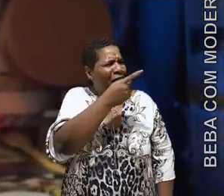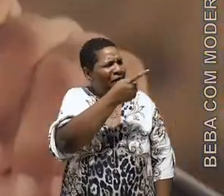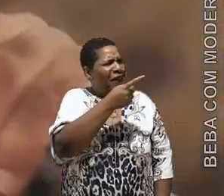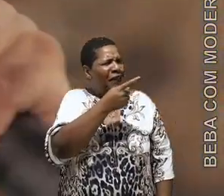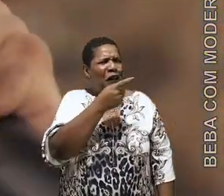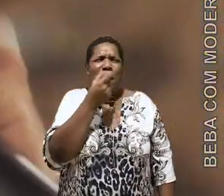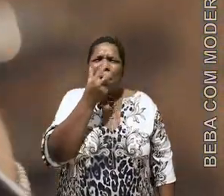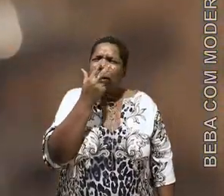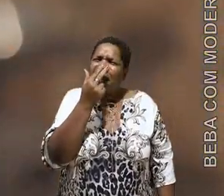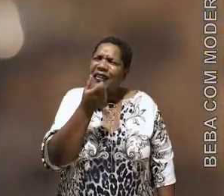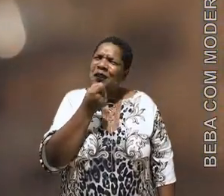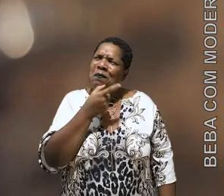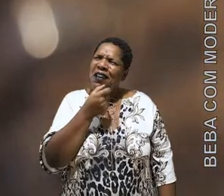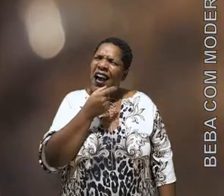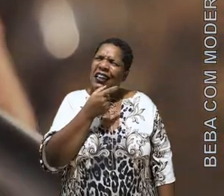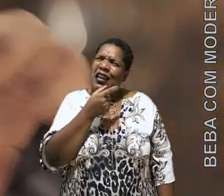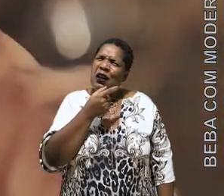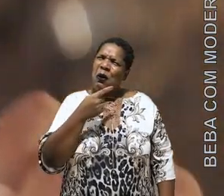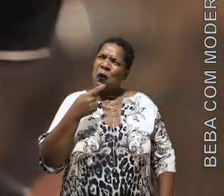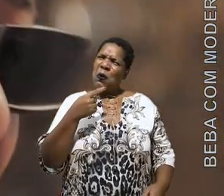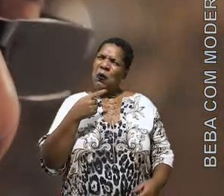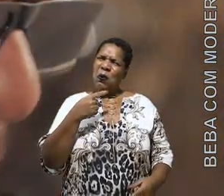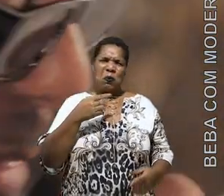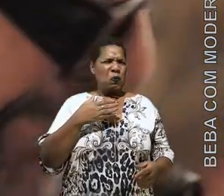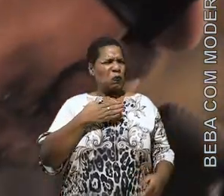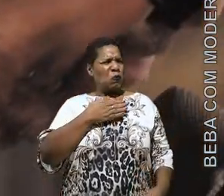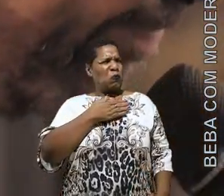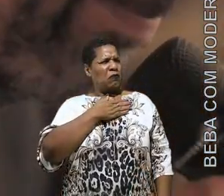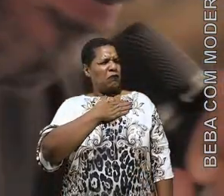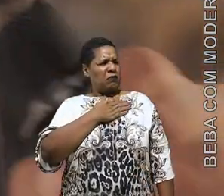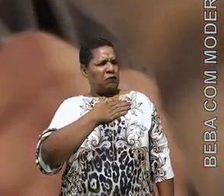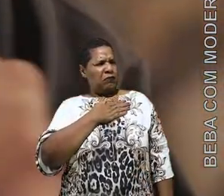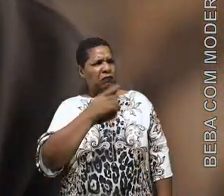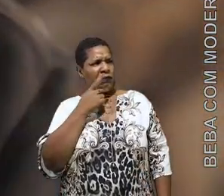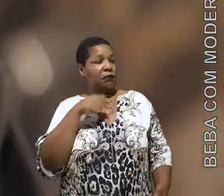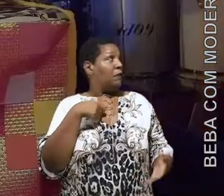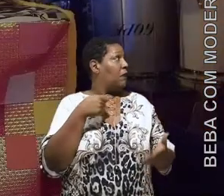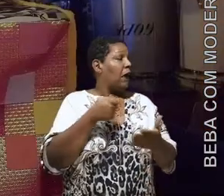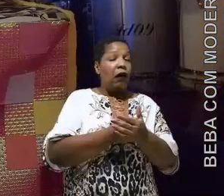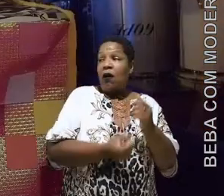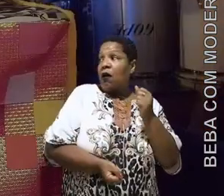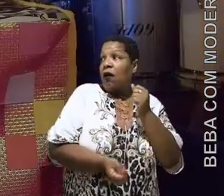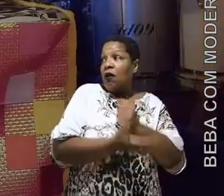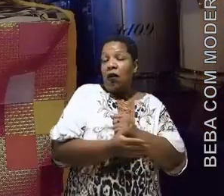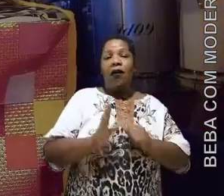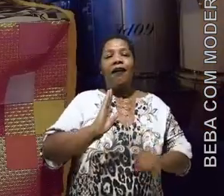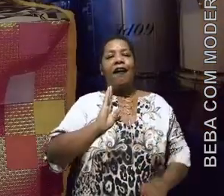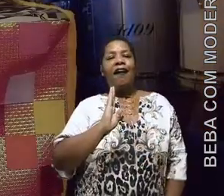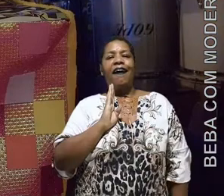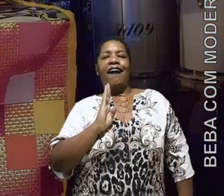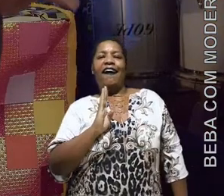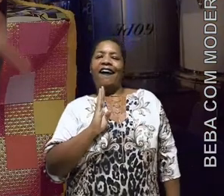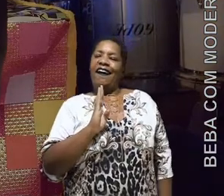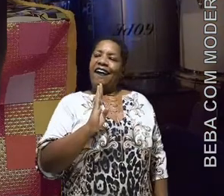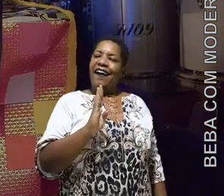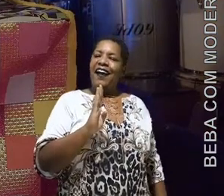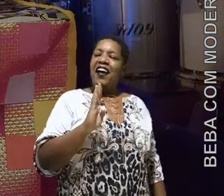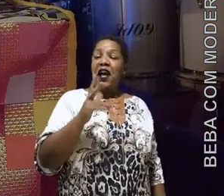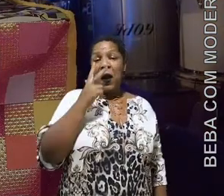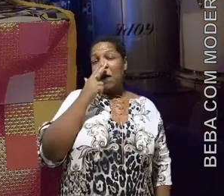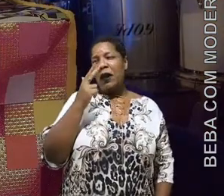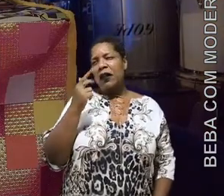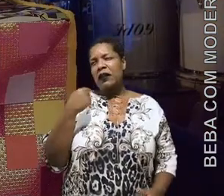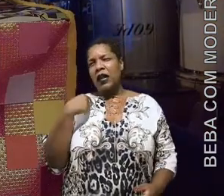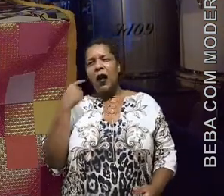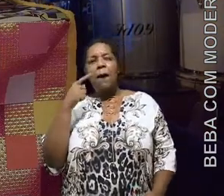parecia piada parecia piada parecia piada pagou propina ao plantão policial passou